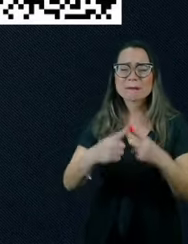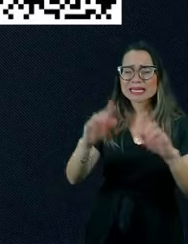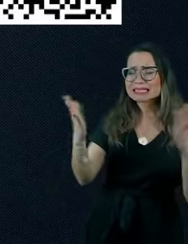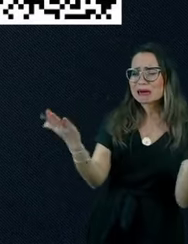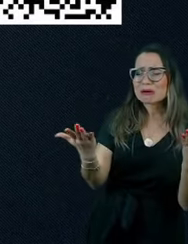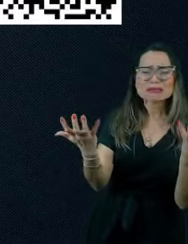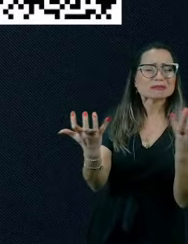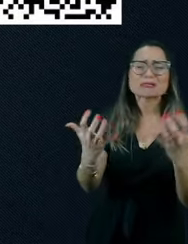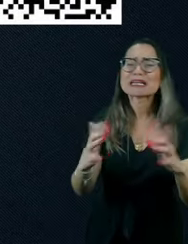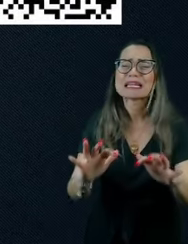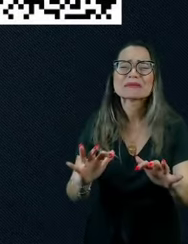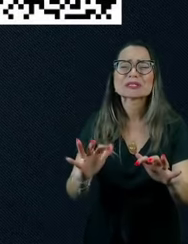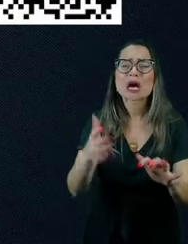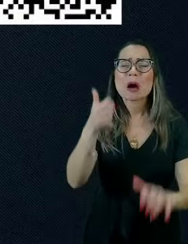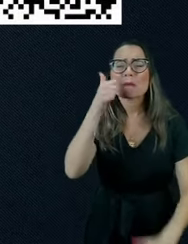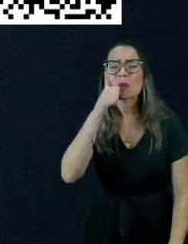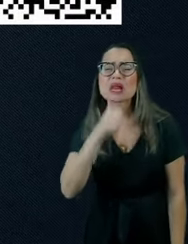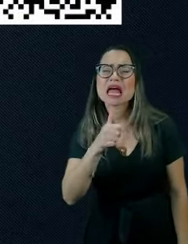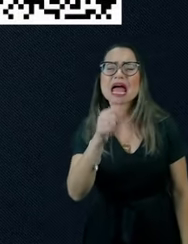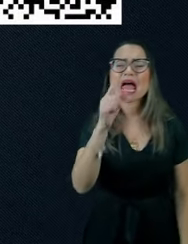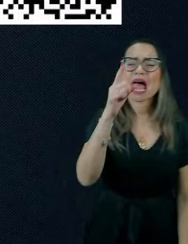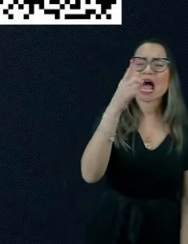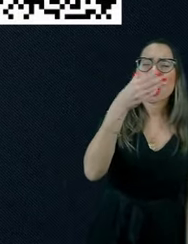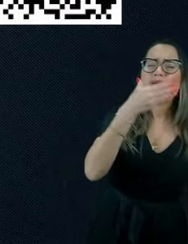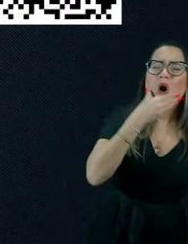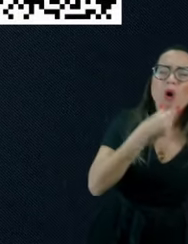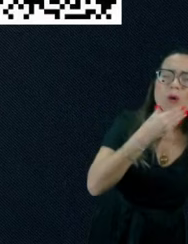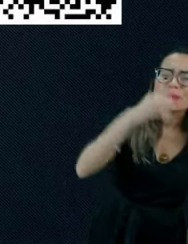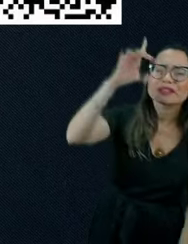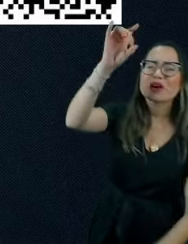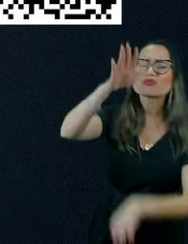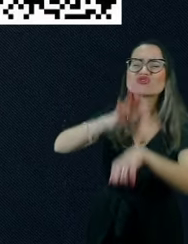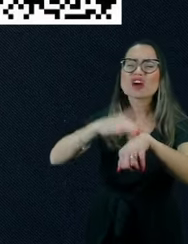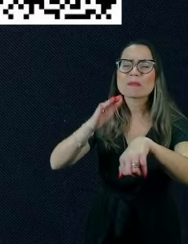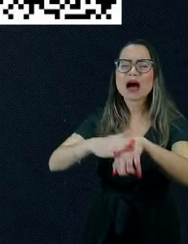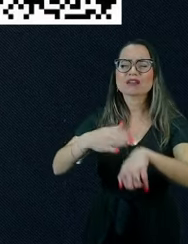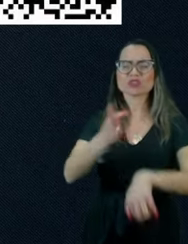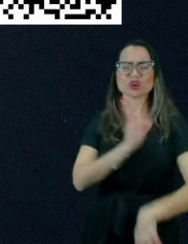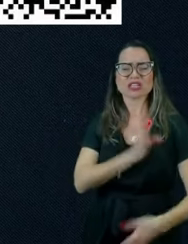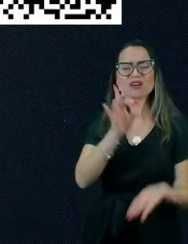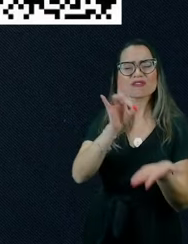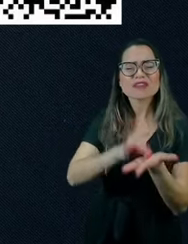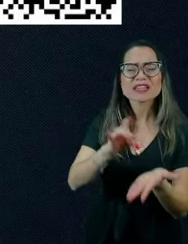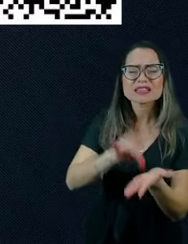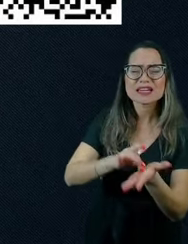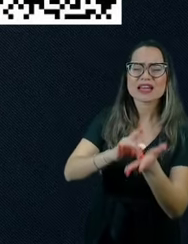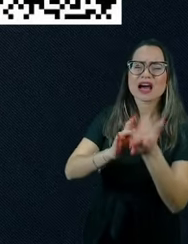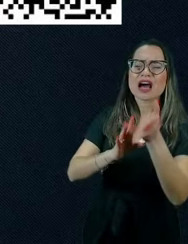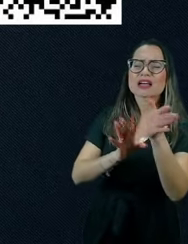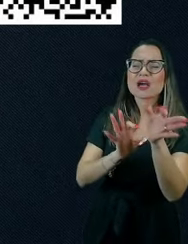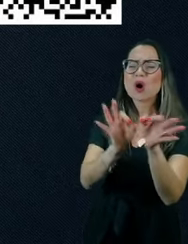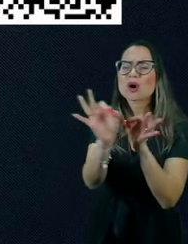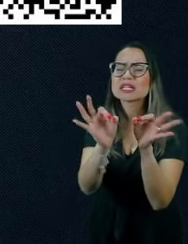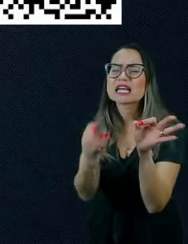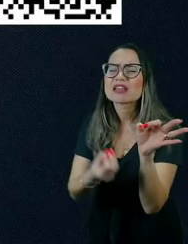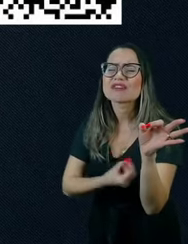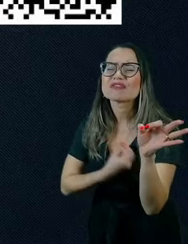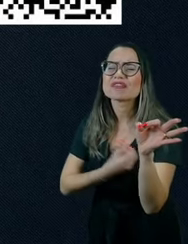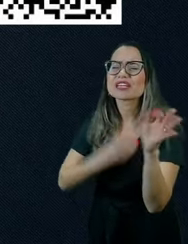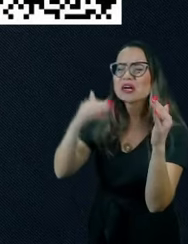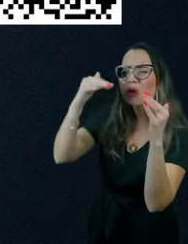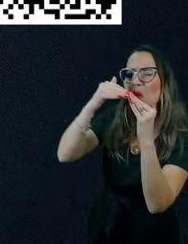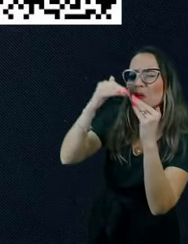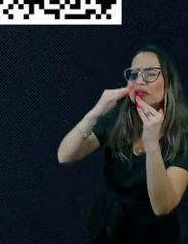íntegros, uma igreja alinhada com o céu, uma igreja que está alinhada com os sonhos de Deus, uma igreja de caráter, com